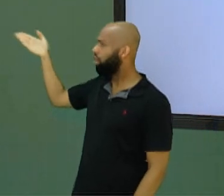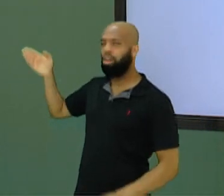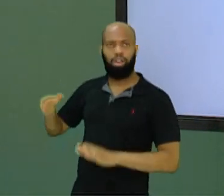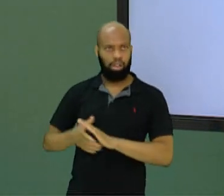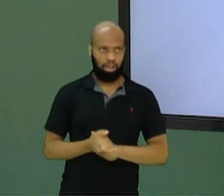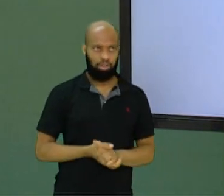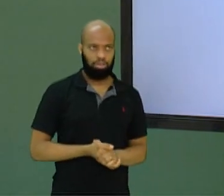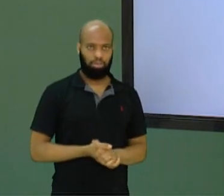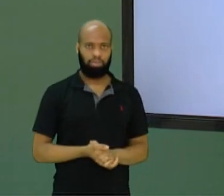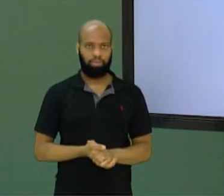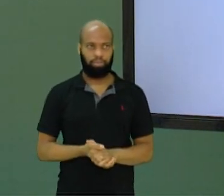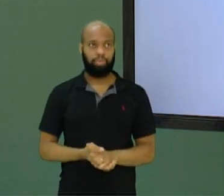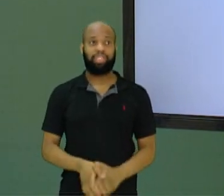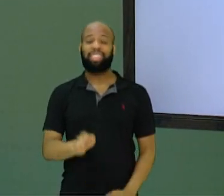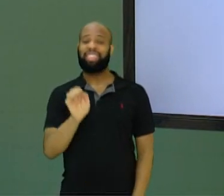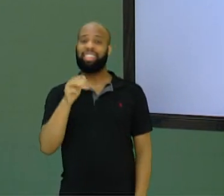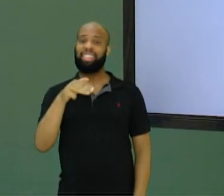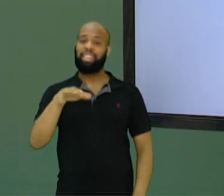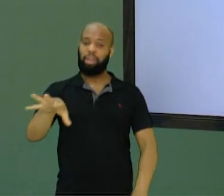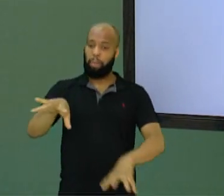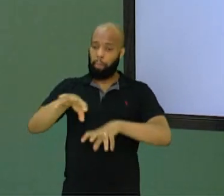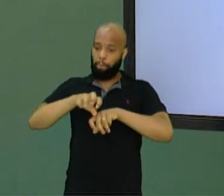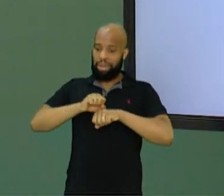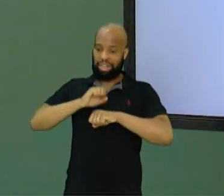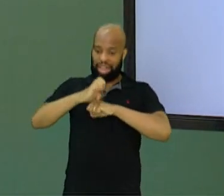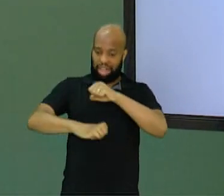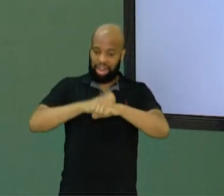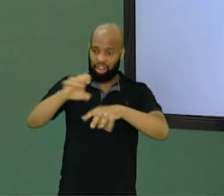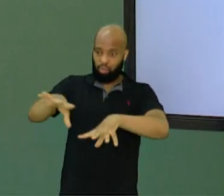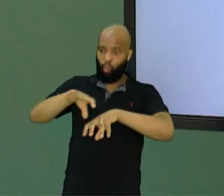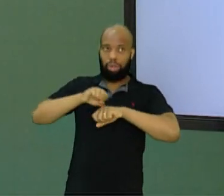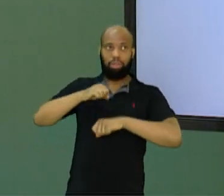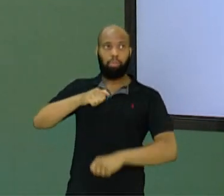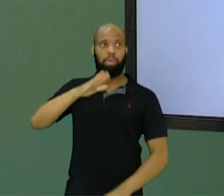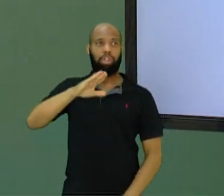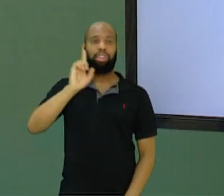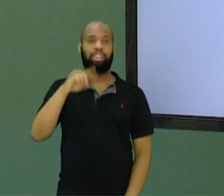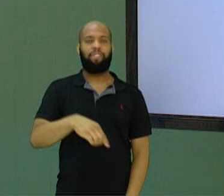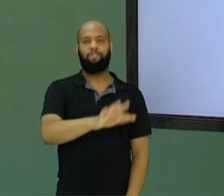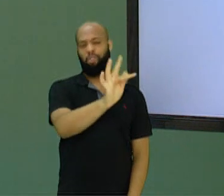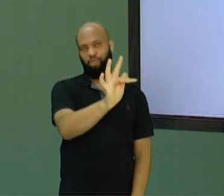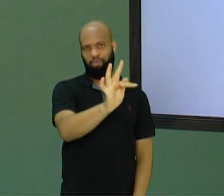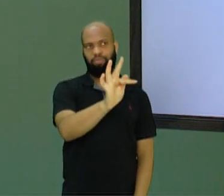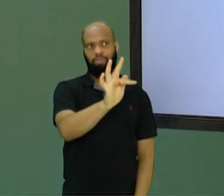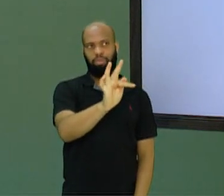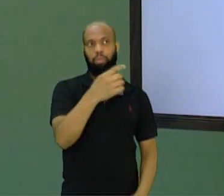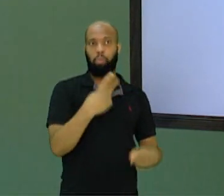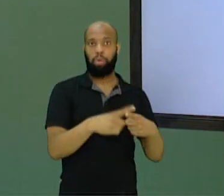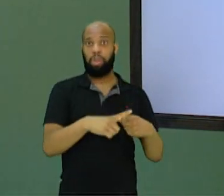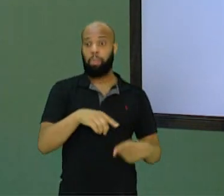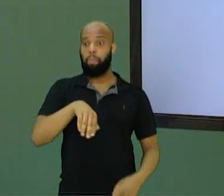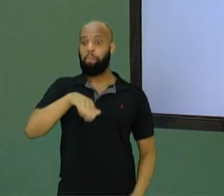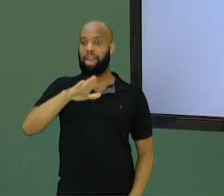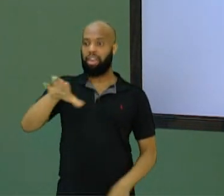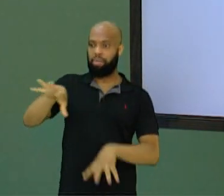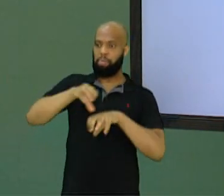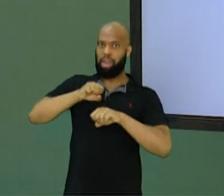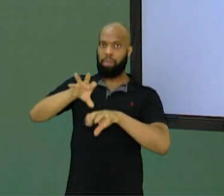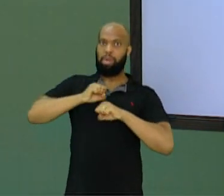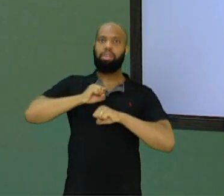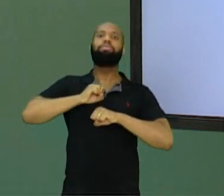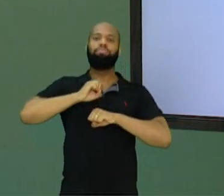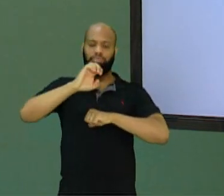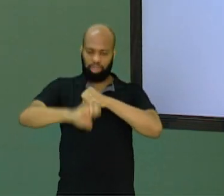e hidrogênio. Quem atrai mais o elétron? O flúor, certo? Ele é mais eletronegativo aqui na nossa